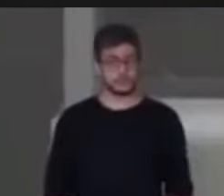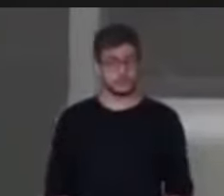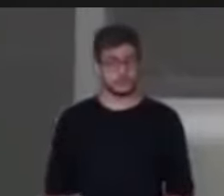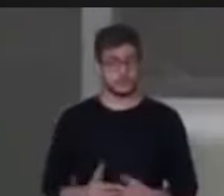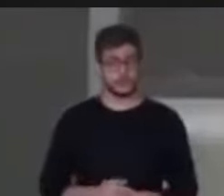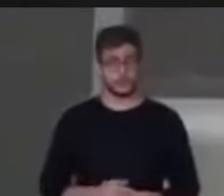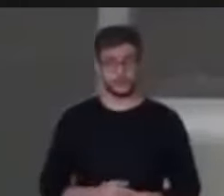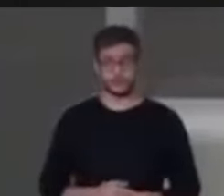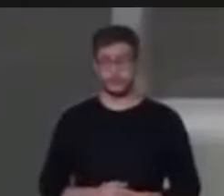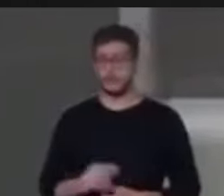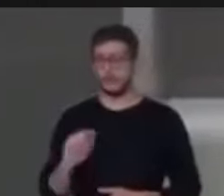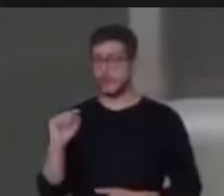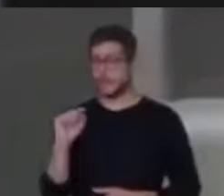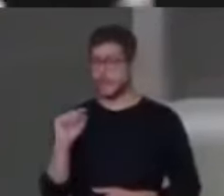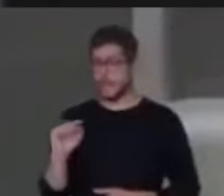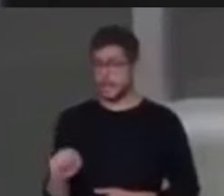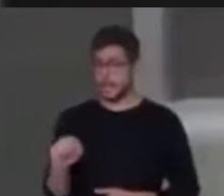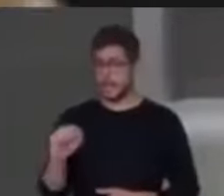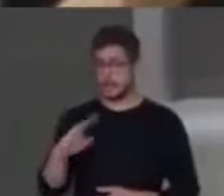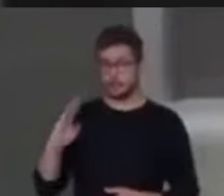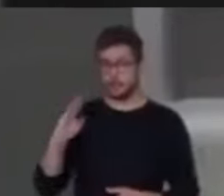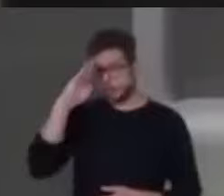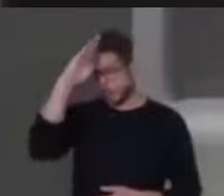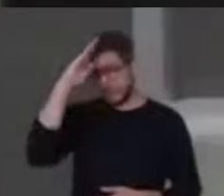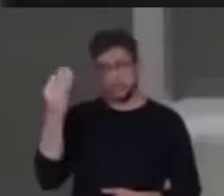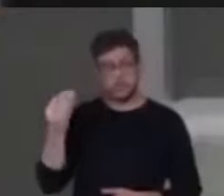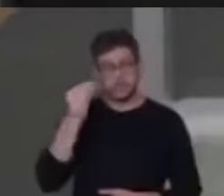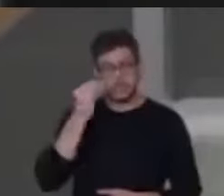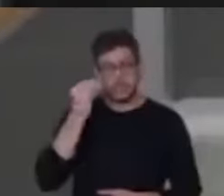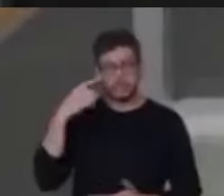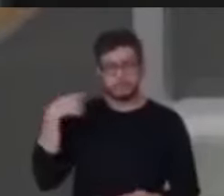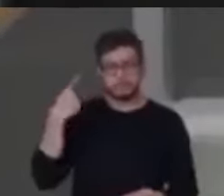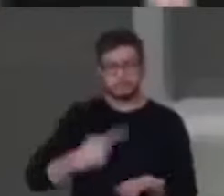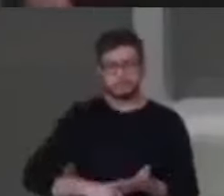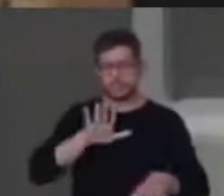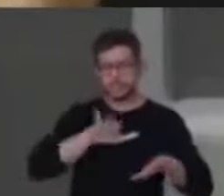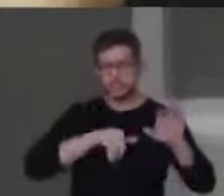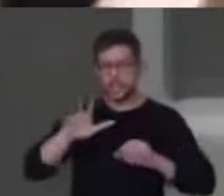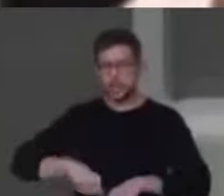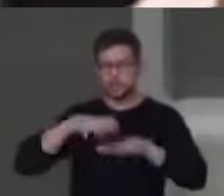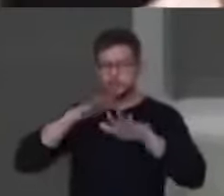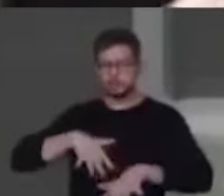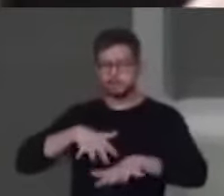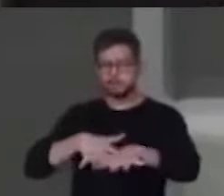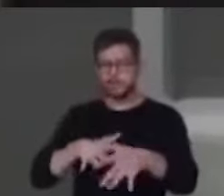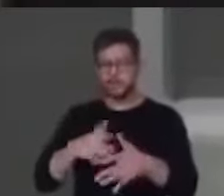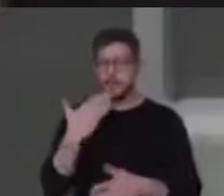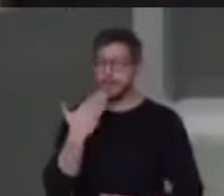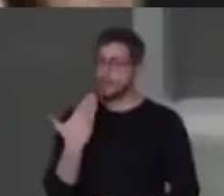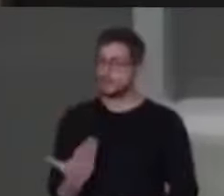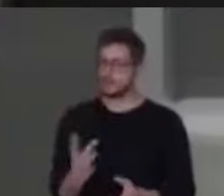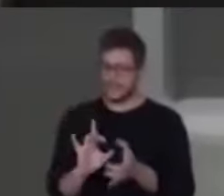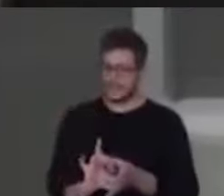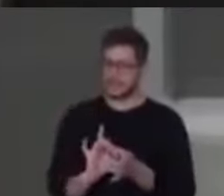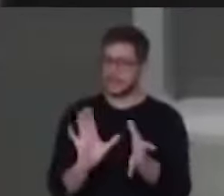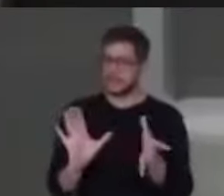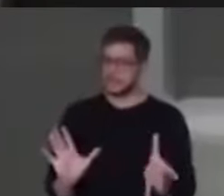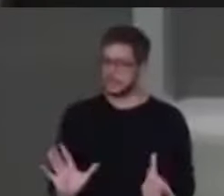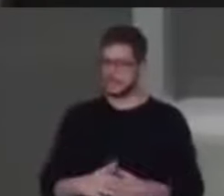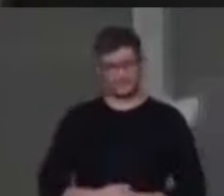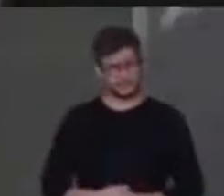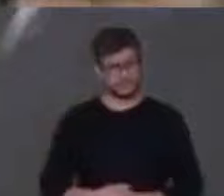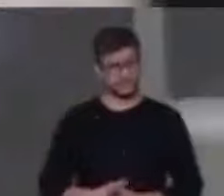um escárnio com a nação, ele tenta chamar um ato em defesa das liberdades. Ora, não se